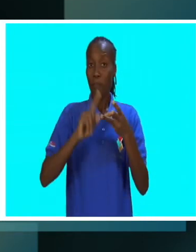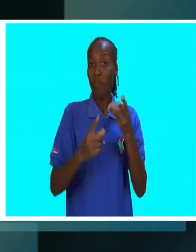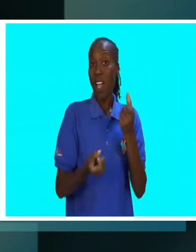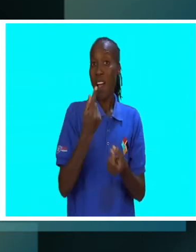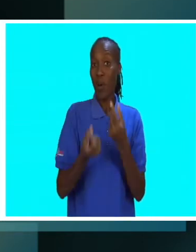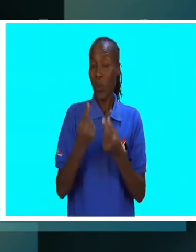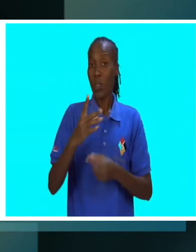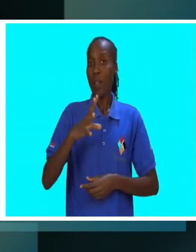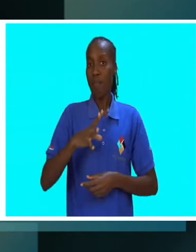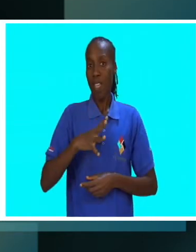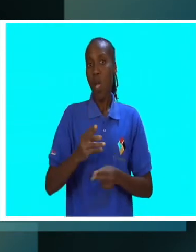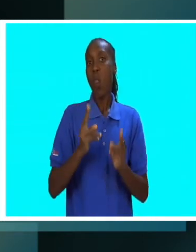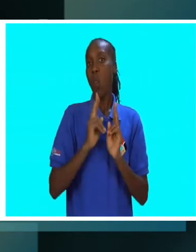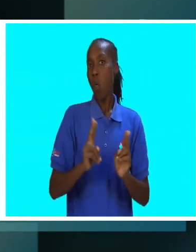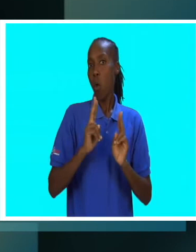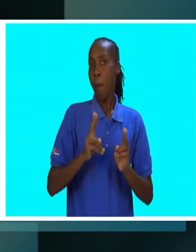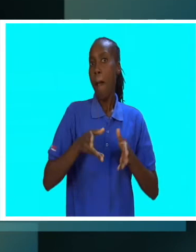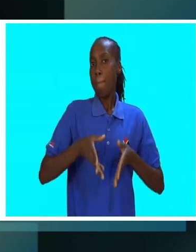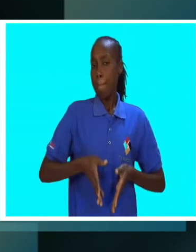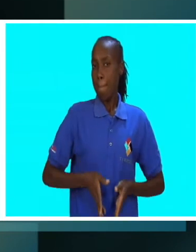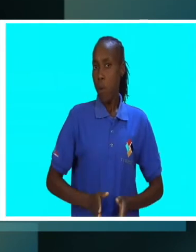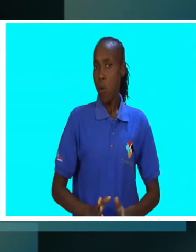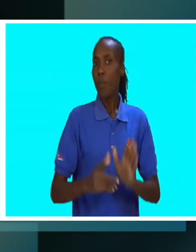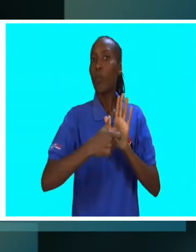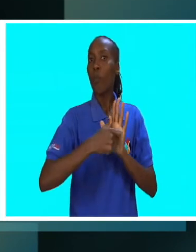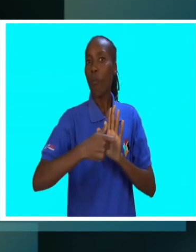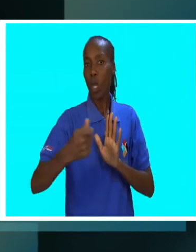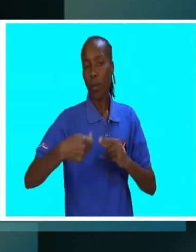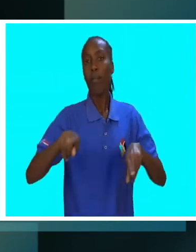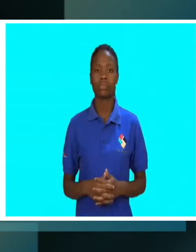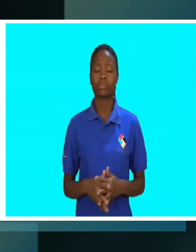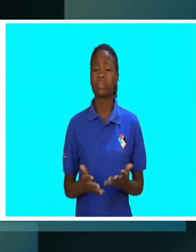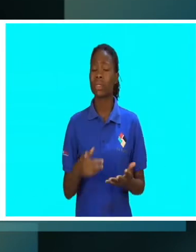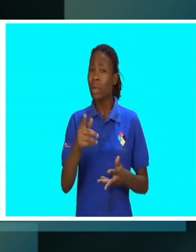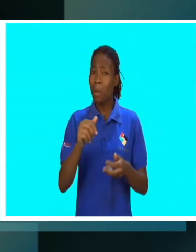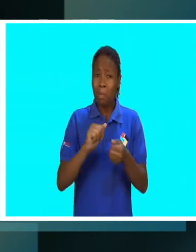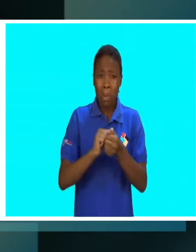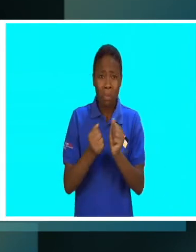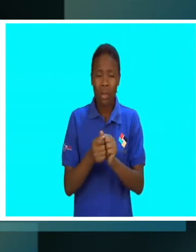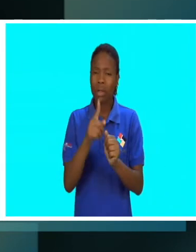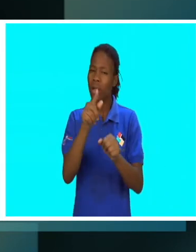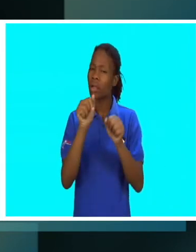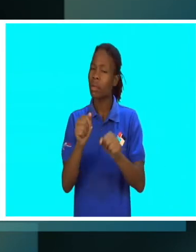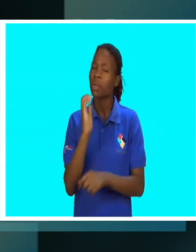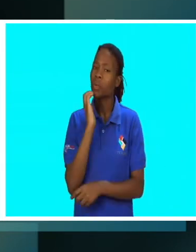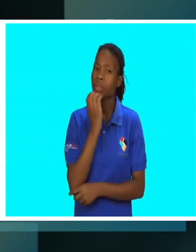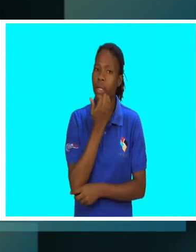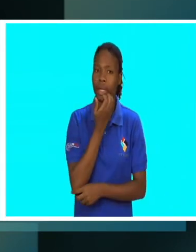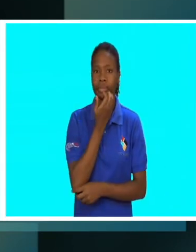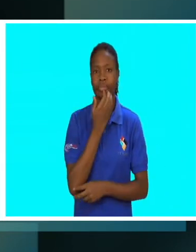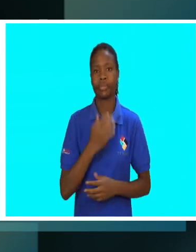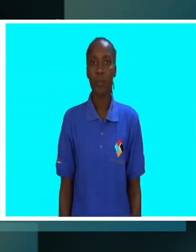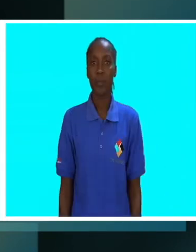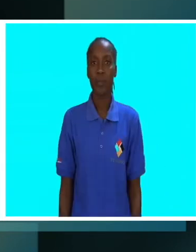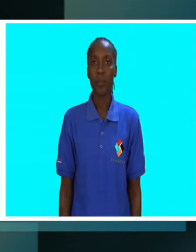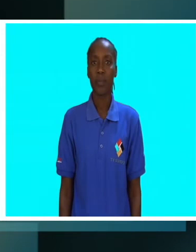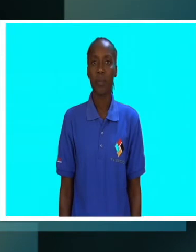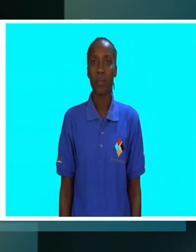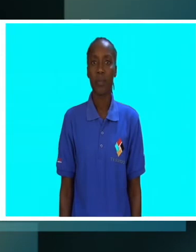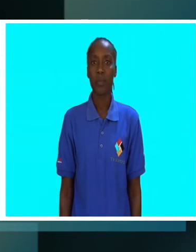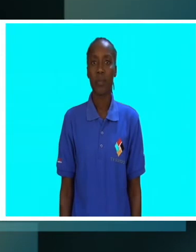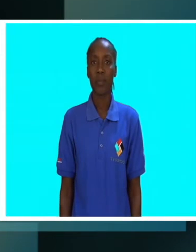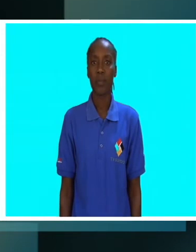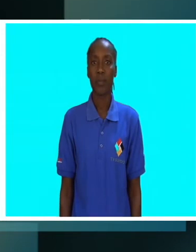algumas que aparecem com motivos genéticos, hereditários. Que cuidados deve ter para evitar este problema?